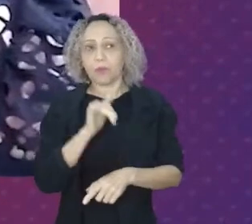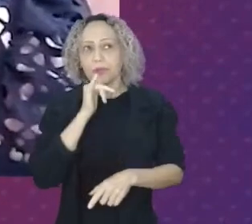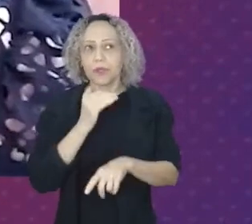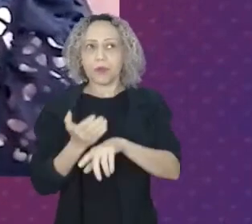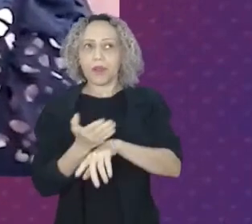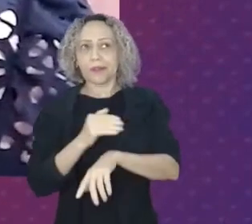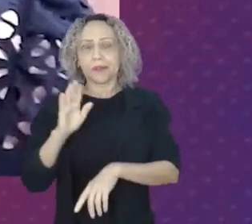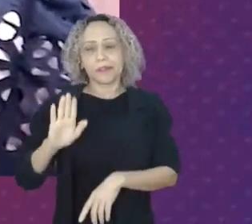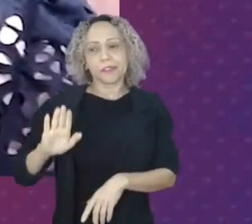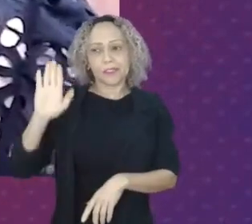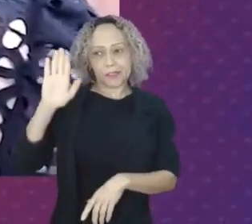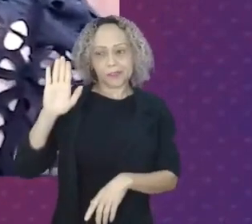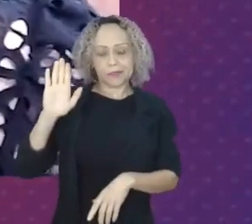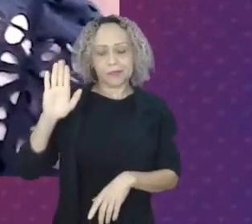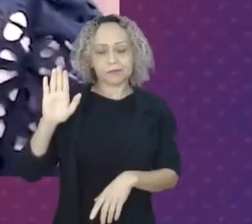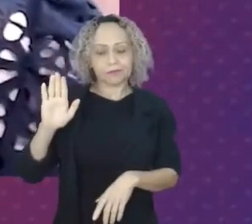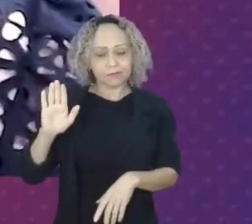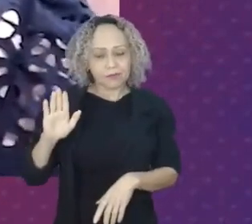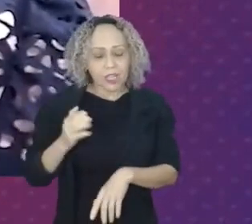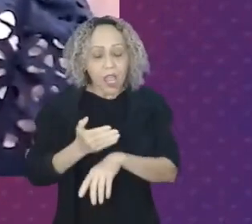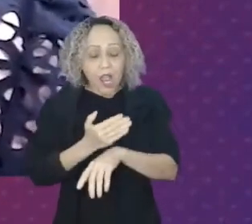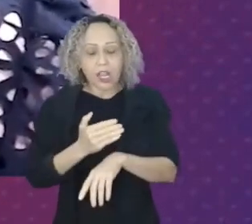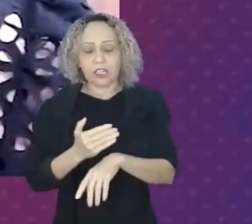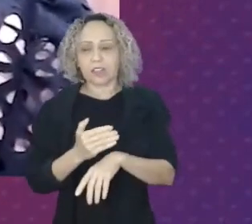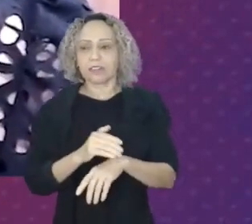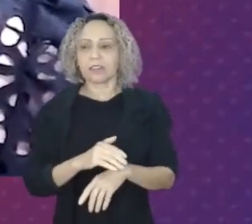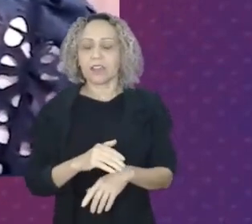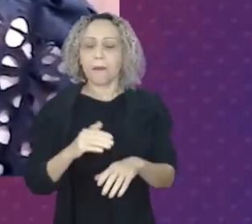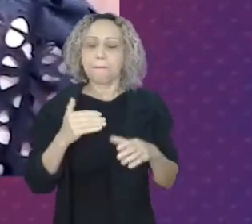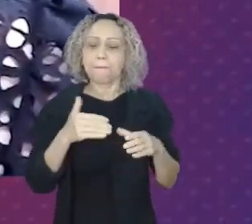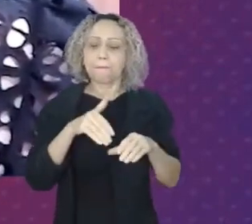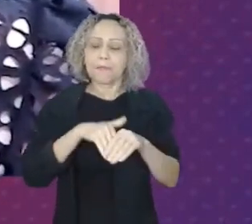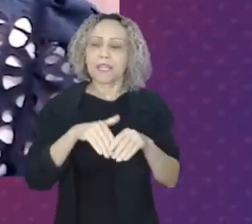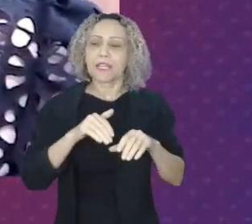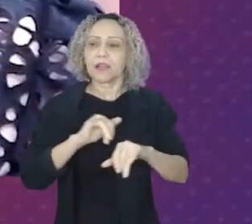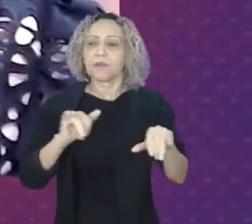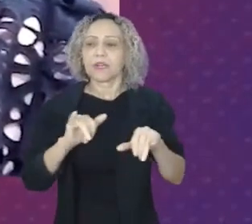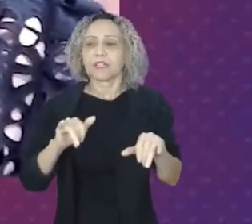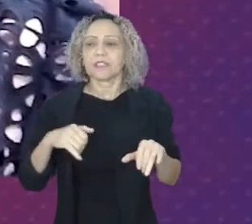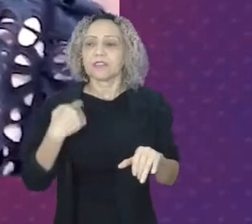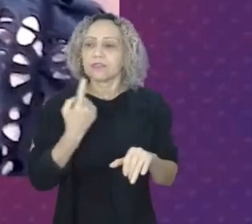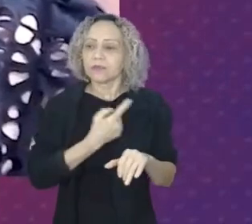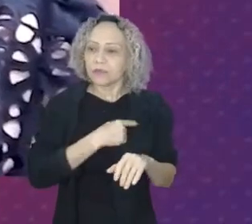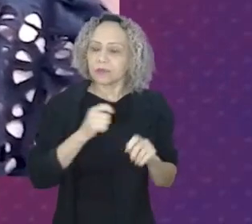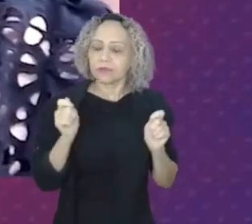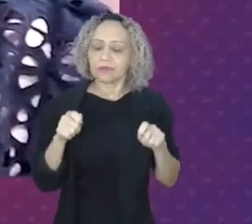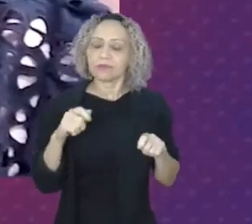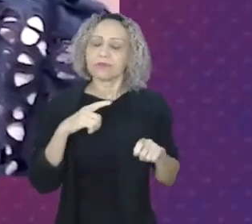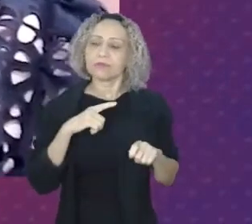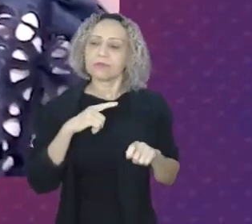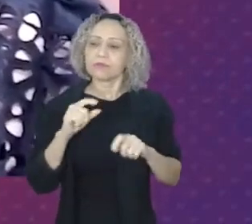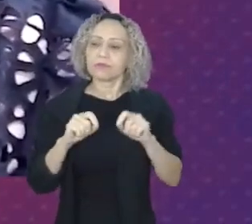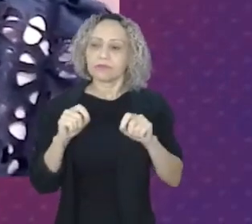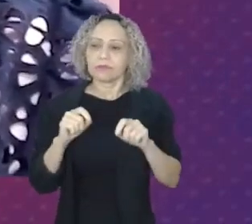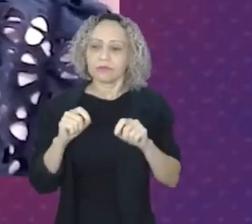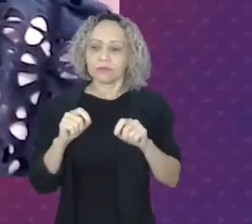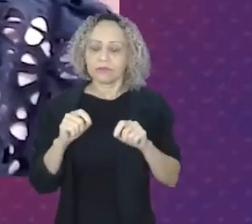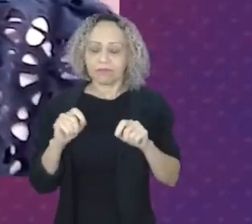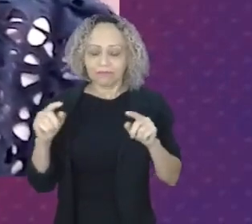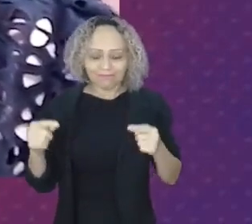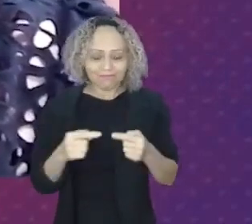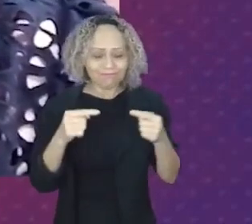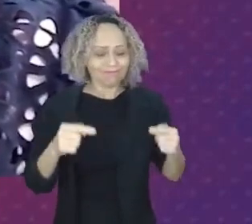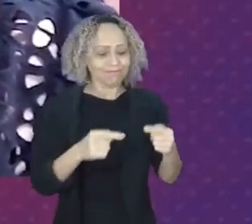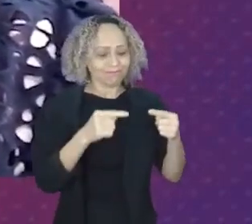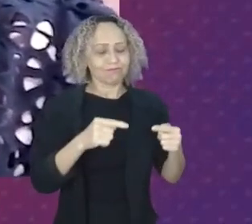pré-candidaturas, né, no momento da pré-campanha, a gente ser capaz de constituir programa de governo que tenha em sintonia, programa